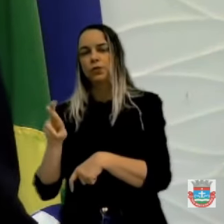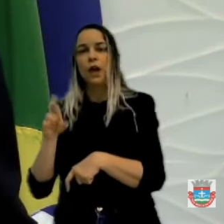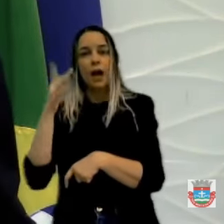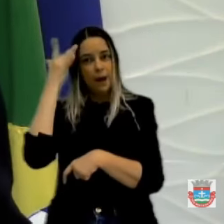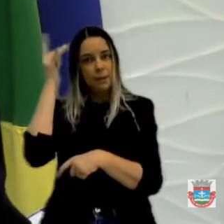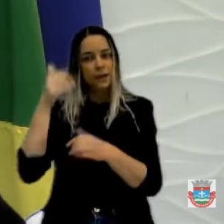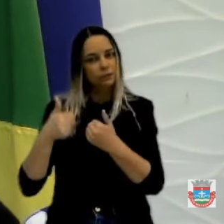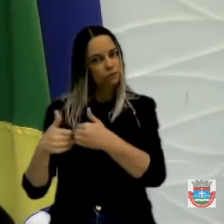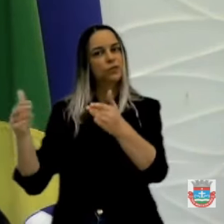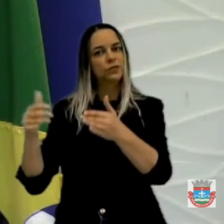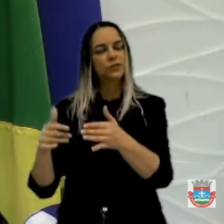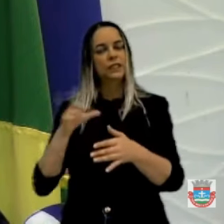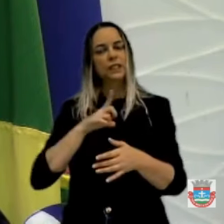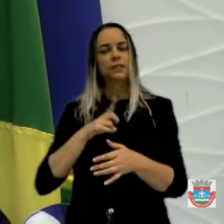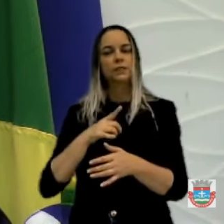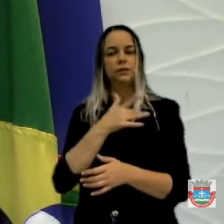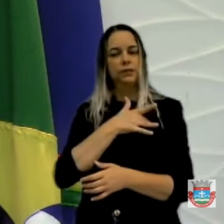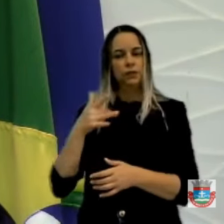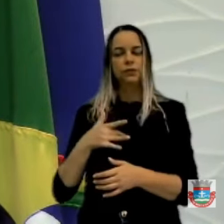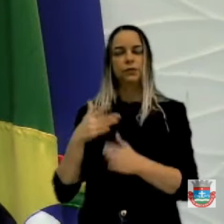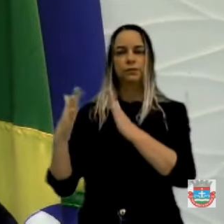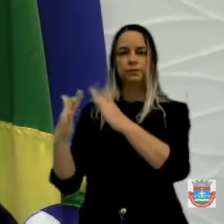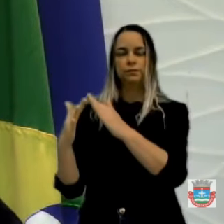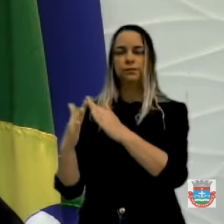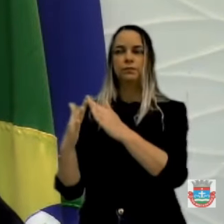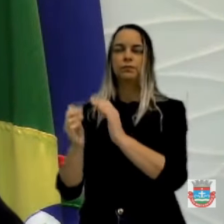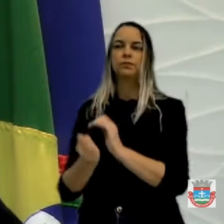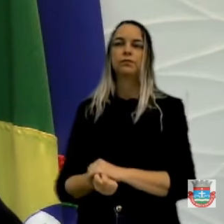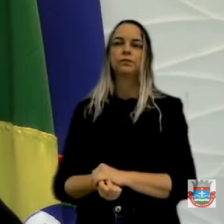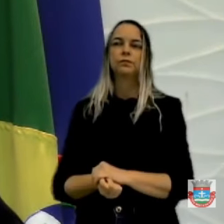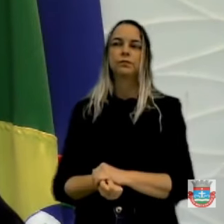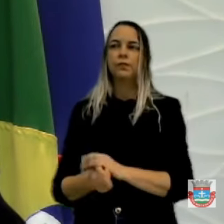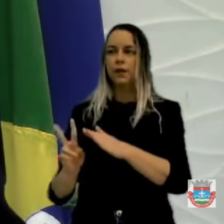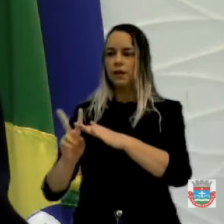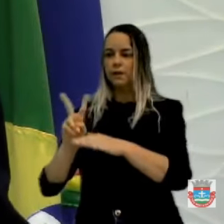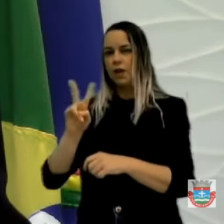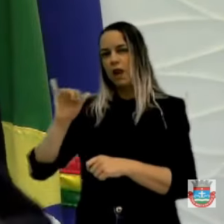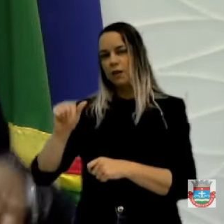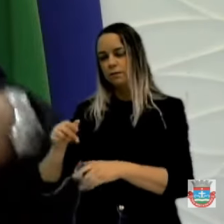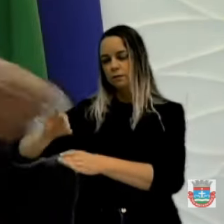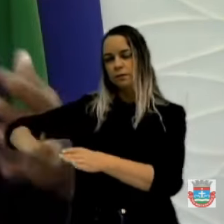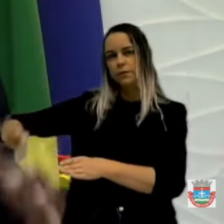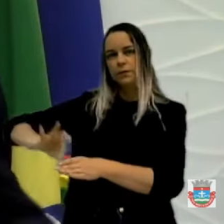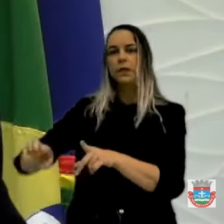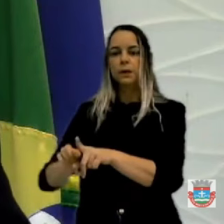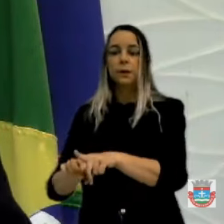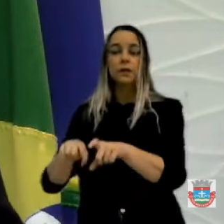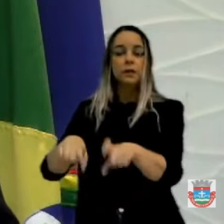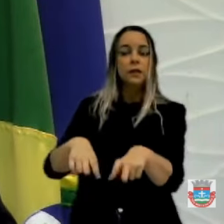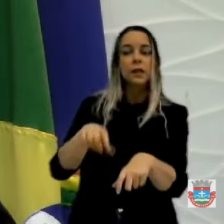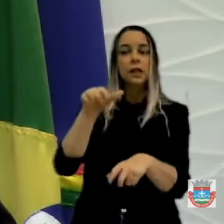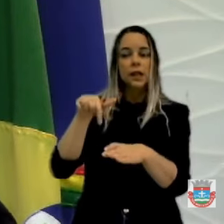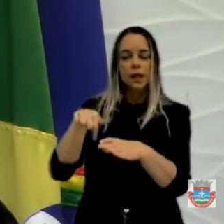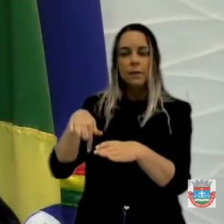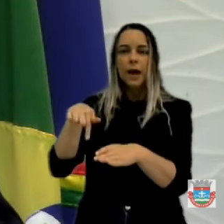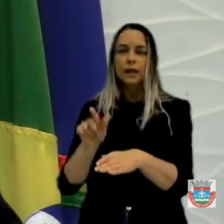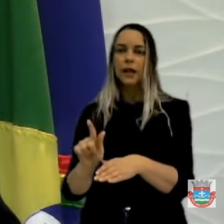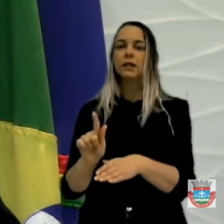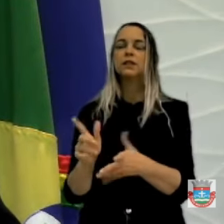Amanhã vamos ter a inauguração do posto de saúde lá da Vila do Espírito Santo e de Queimada Grande, uma série de